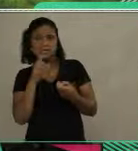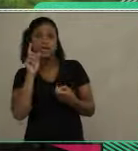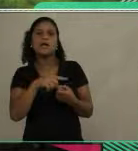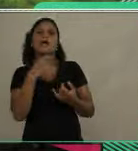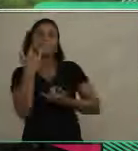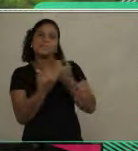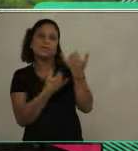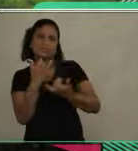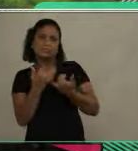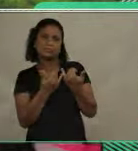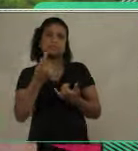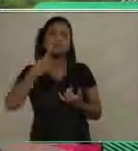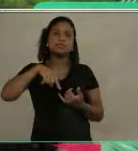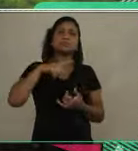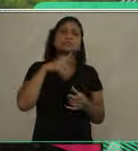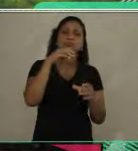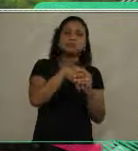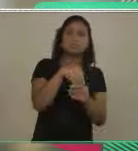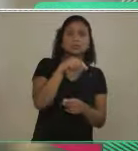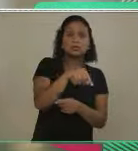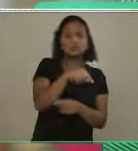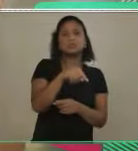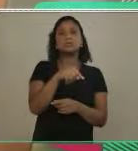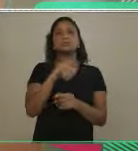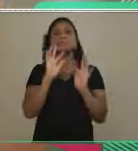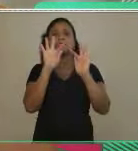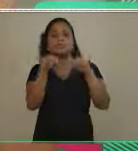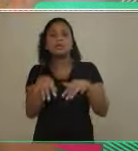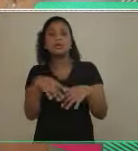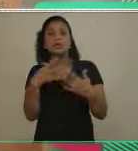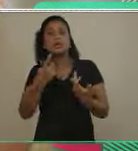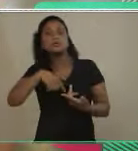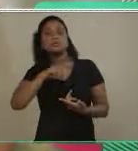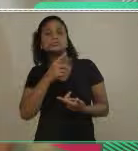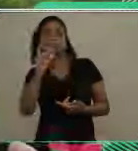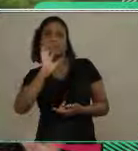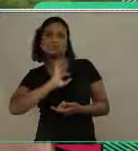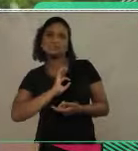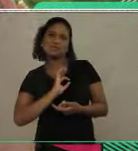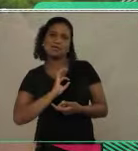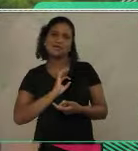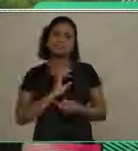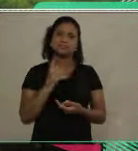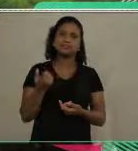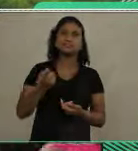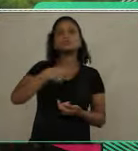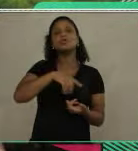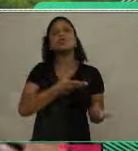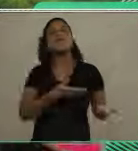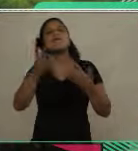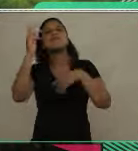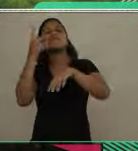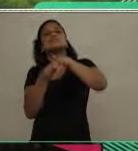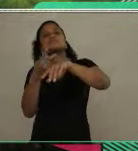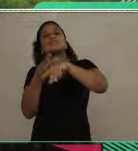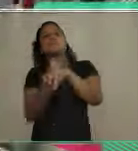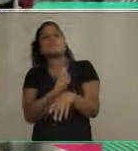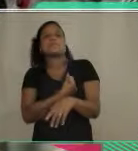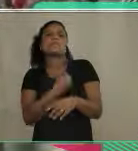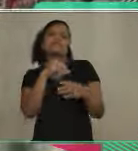as instituições. E aí a gente dá o encerramento. Todos saem com a medalha, todas as instituições levaram um troféu de participação do